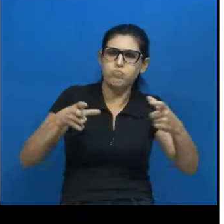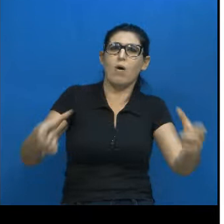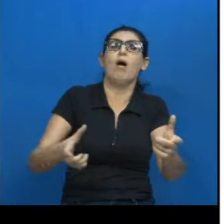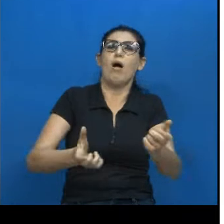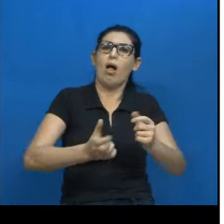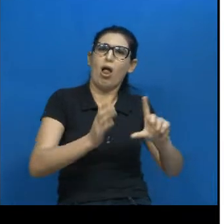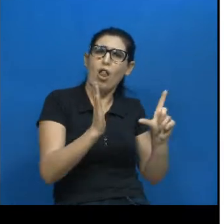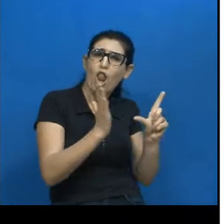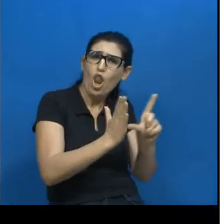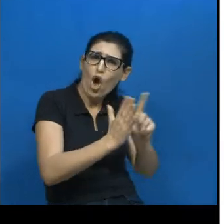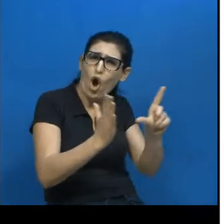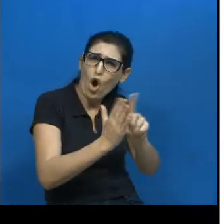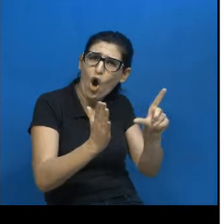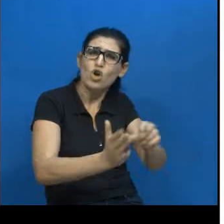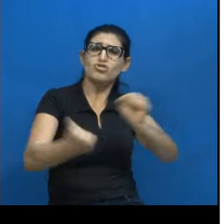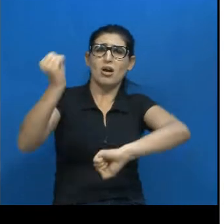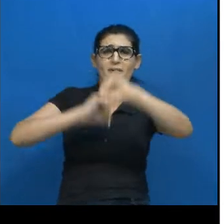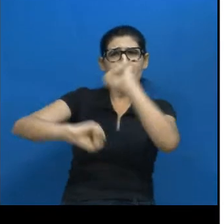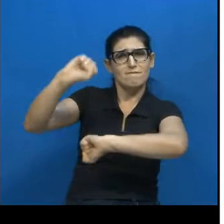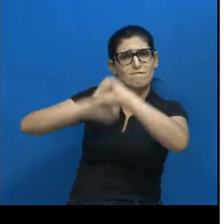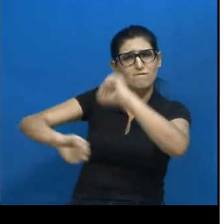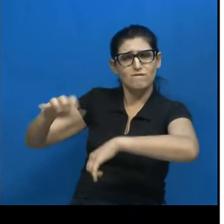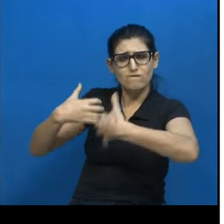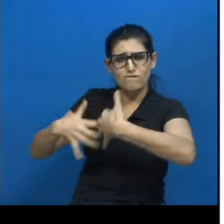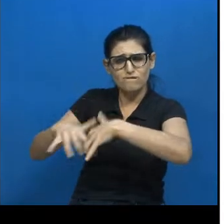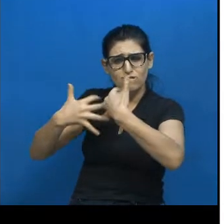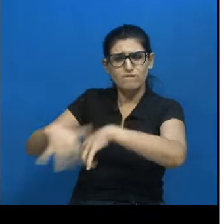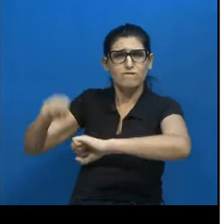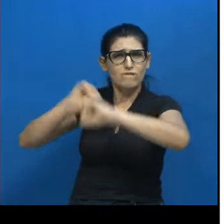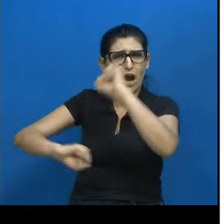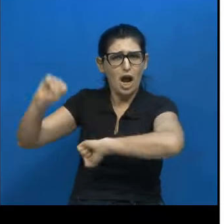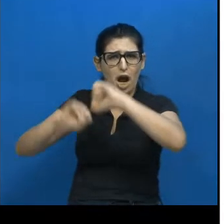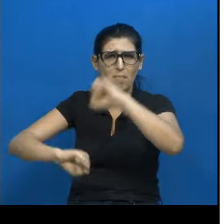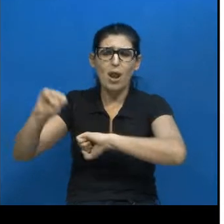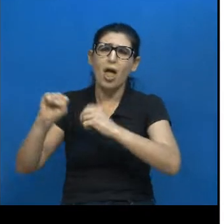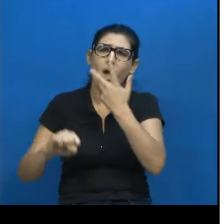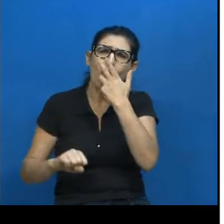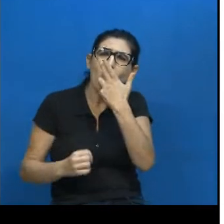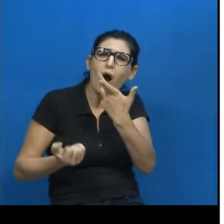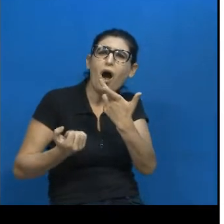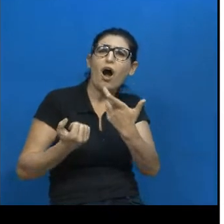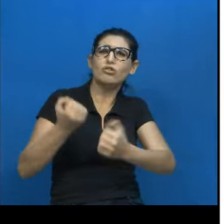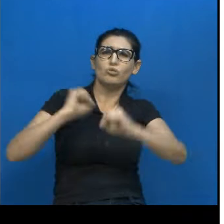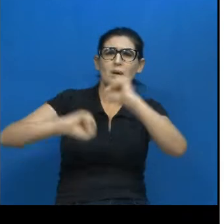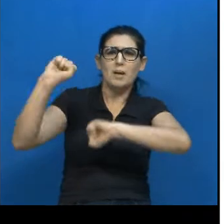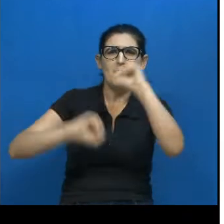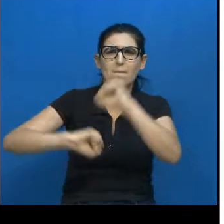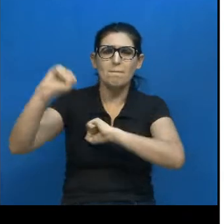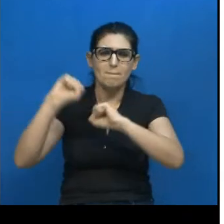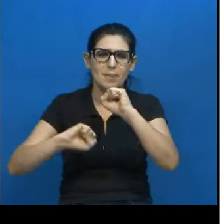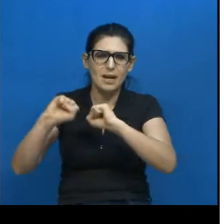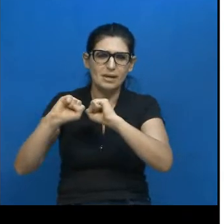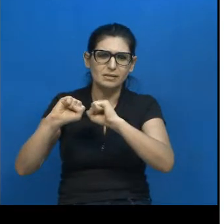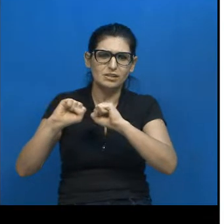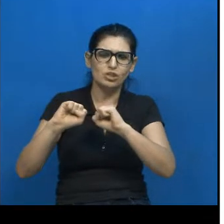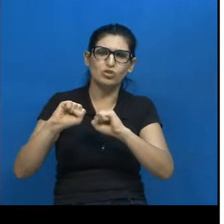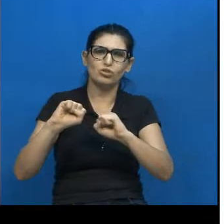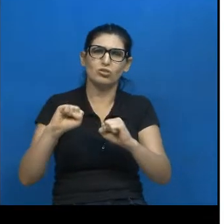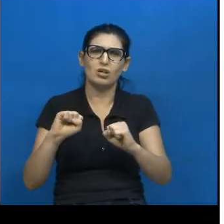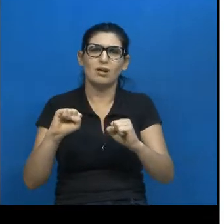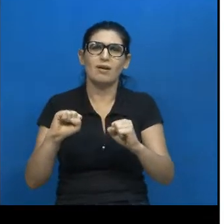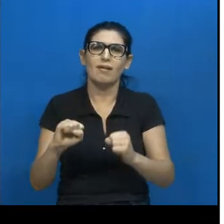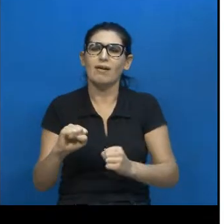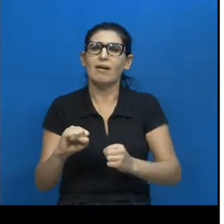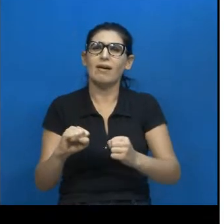desenvolvimento, que a gente fala assim, de indústria, foram instaladas algumas indústrias. A Sher, acho que começou aqui em Jacareí, a Sher deve ter começado aqui em Jacareí, acho que operar mesmo, acho que em